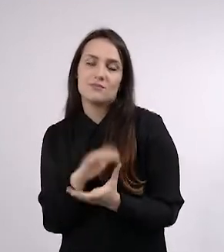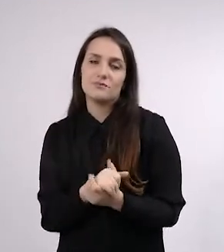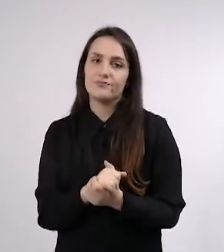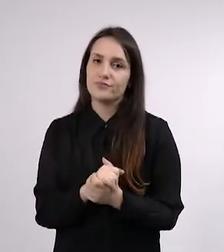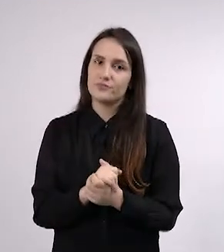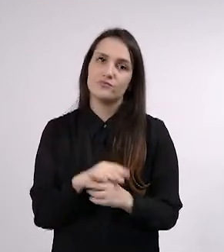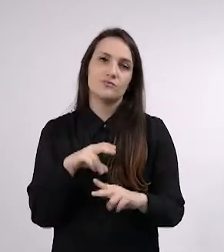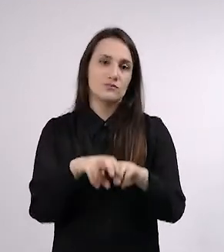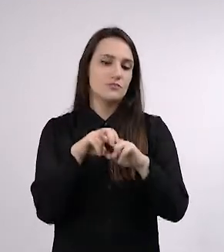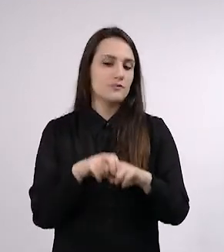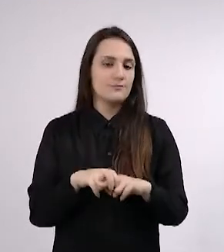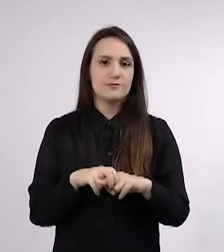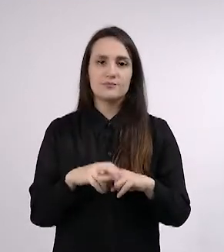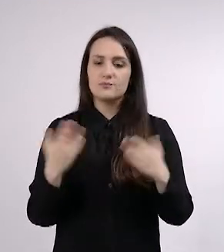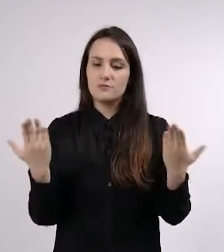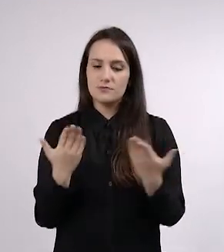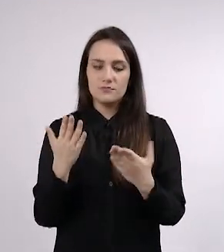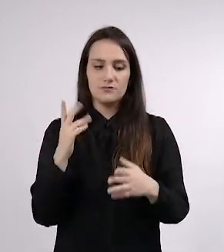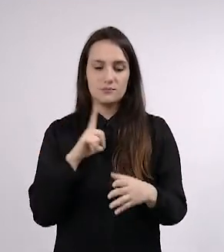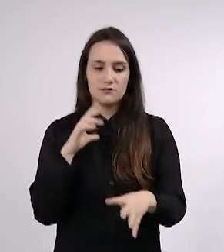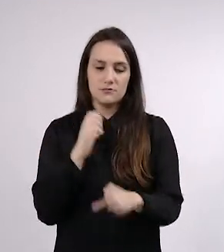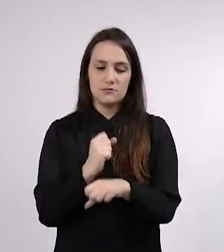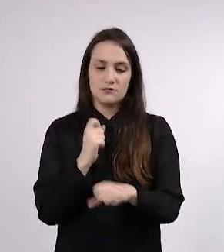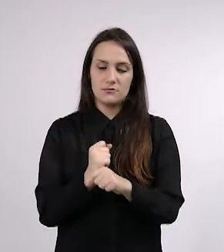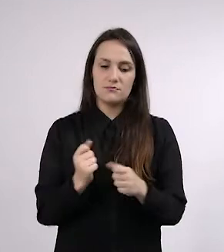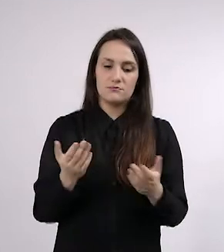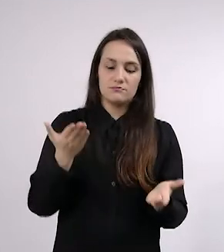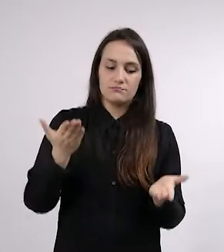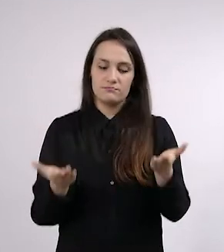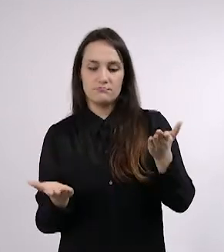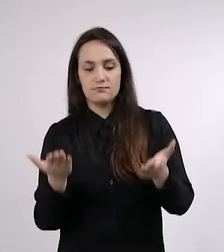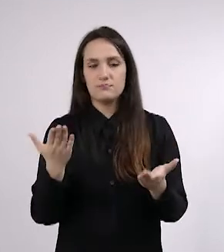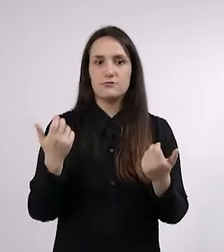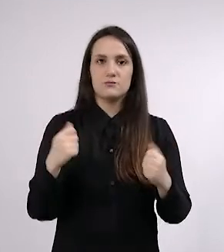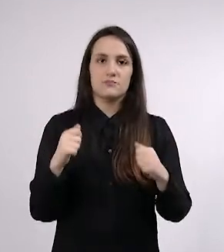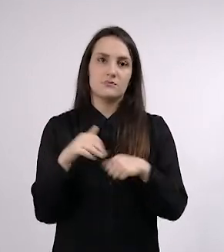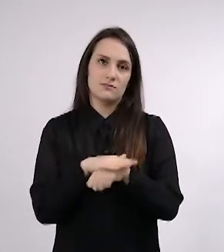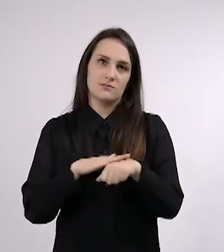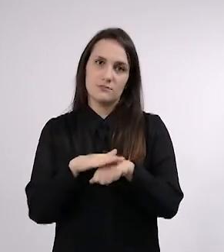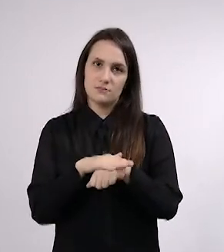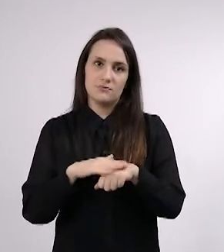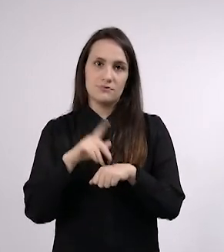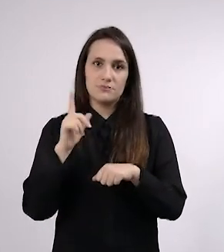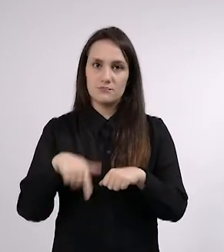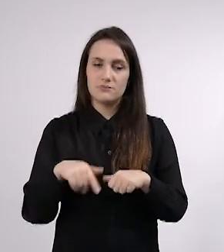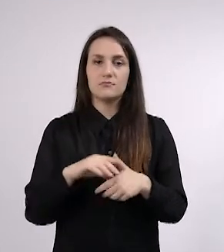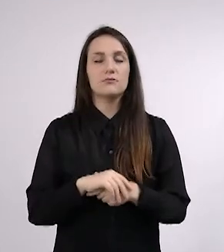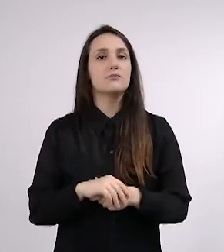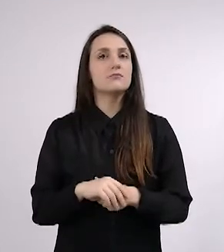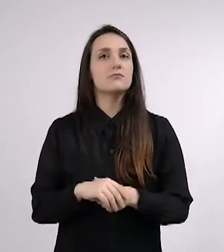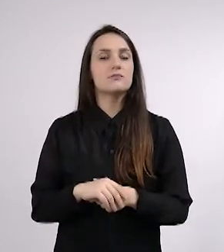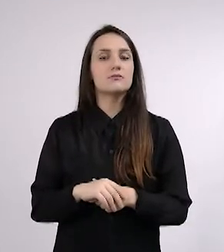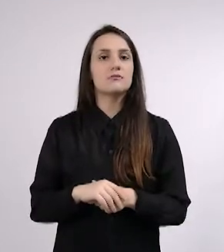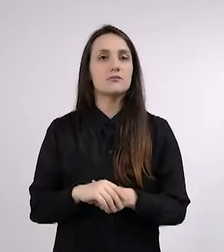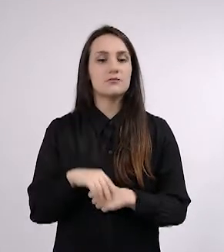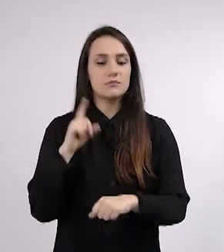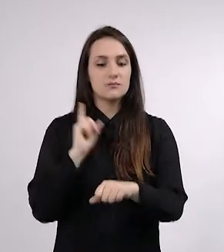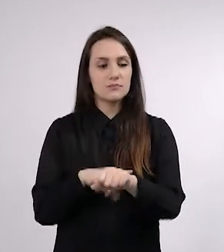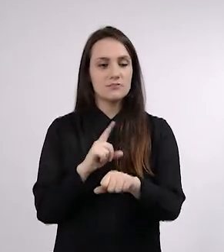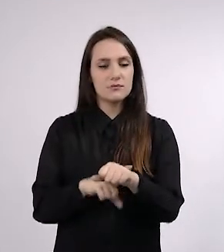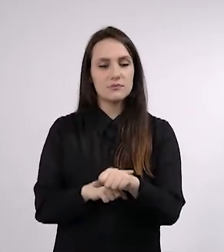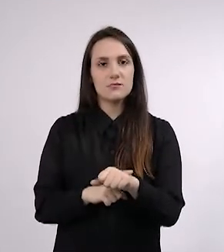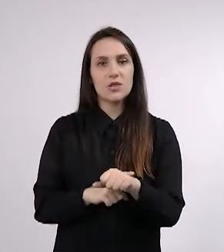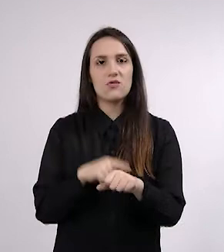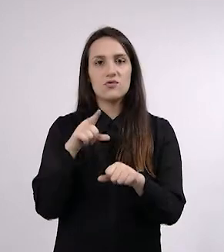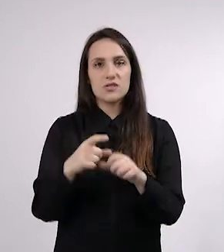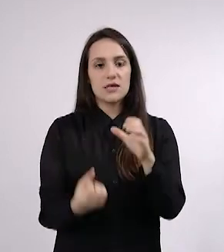nessa matriz de receita e despesa, ela tem que ser negociada. Né? Isso faz parte da democracia. Quando você inicia